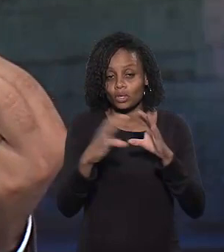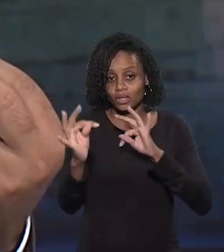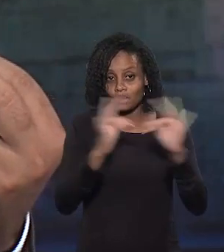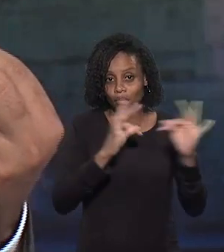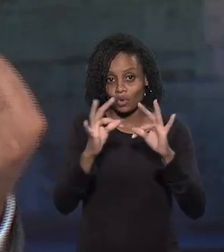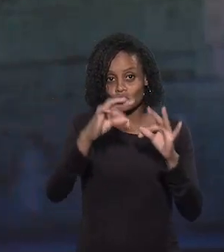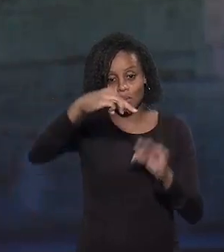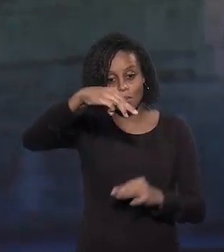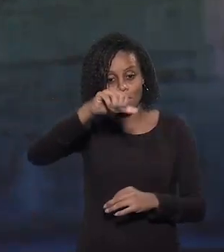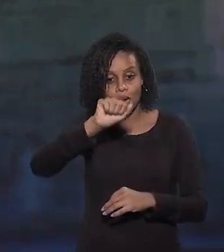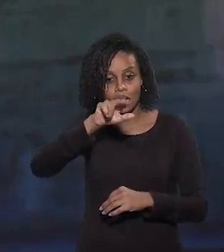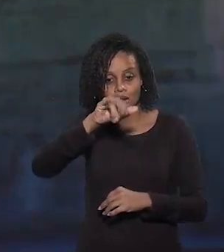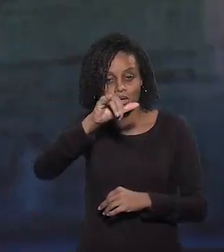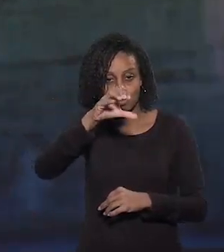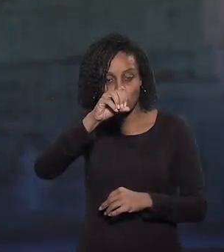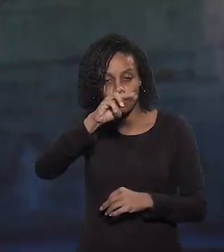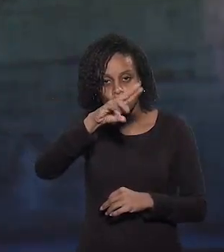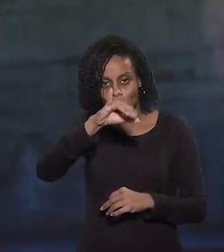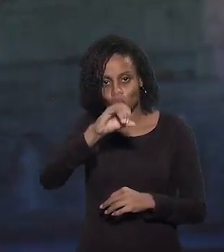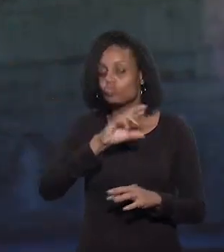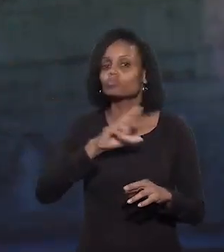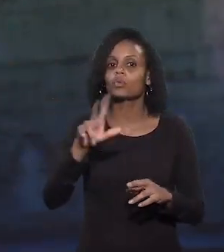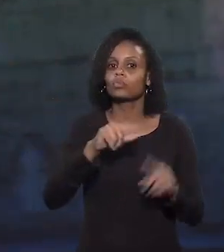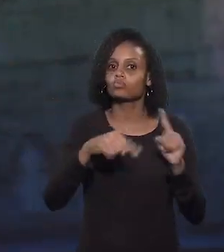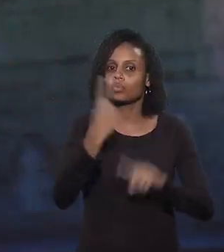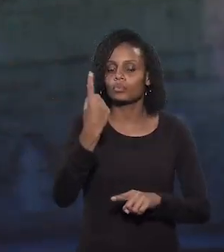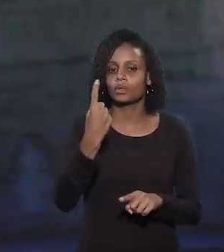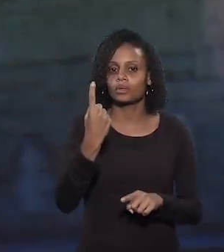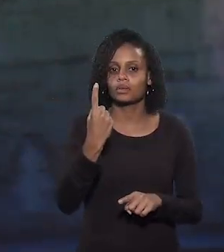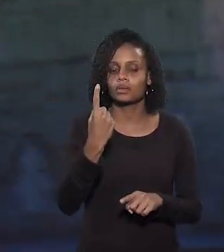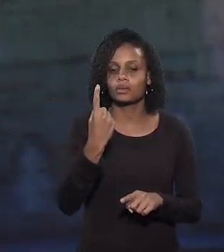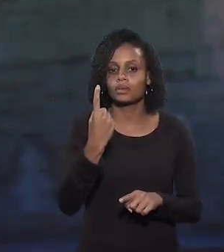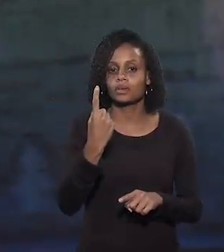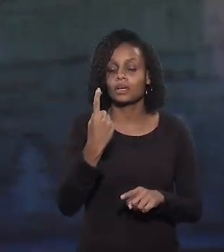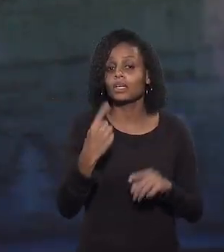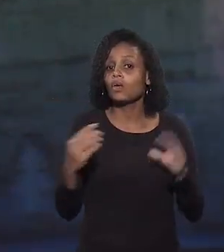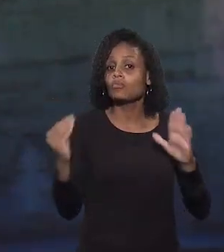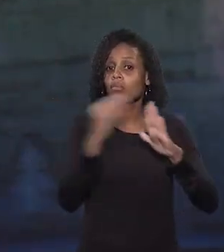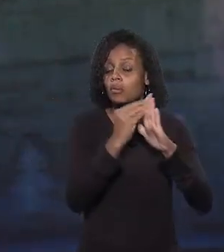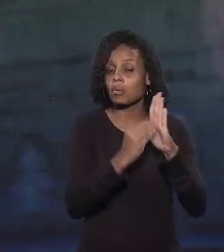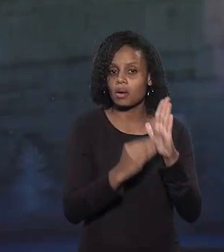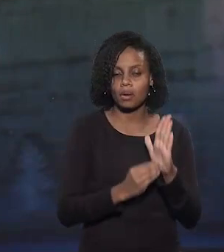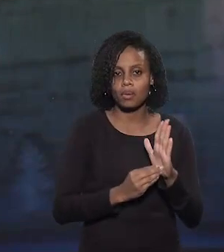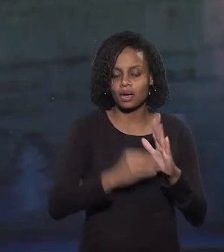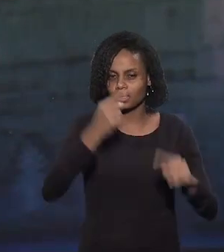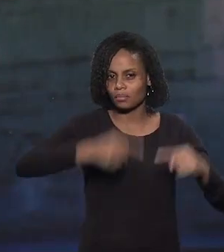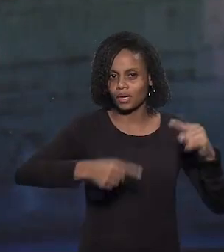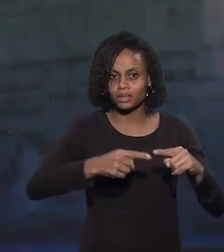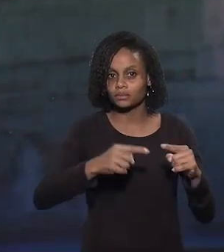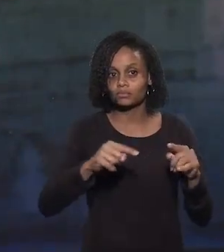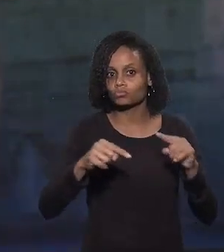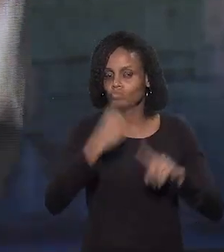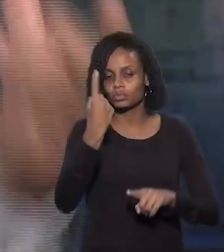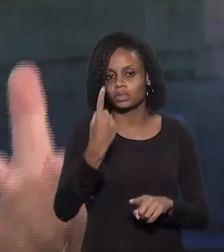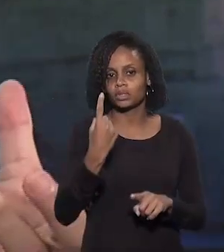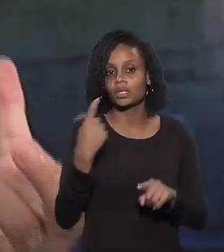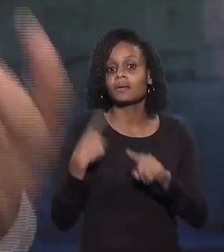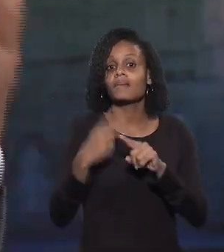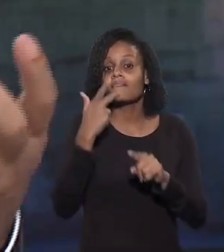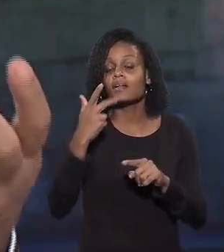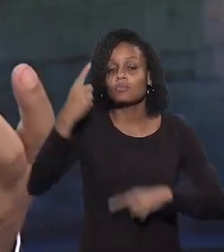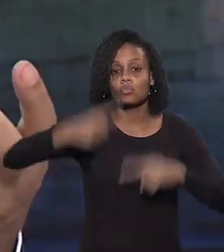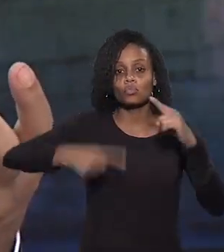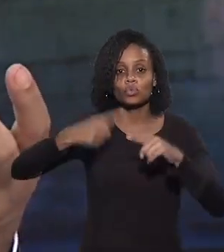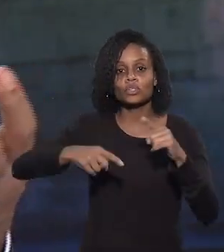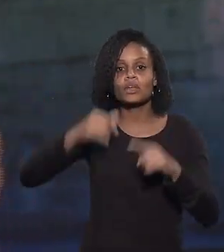manicômio. E, portanto, ela não pode ser inserida nesse debate com uma crítica dessa maneira. Porque quando se fala da